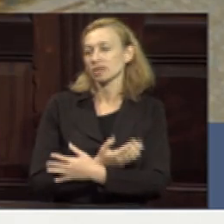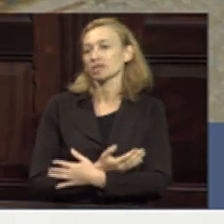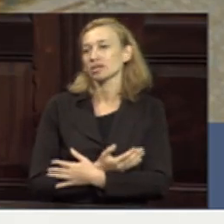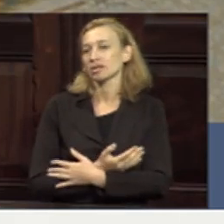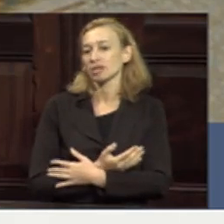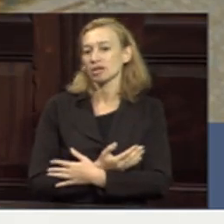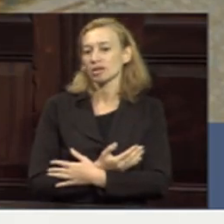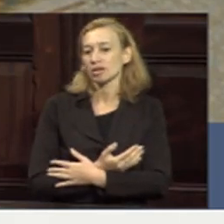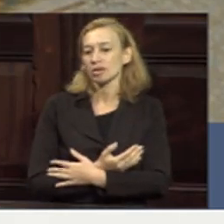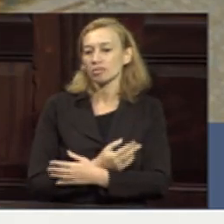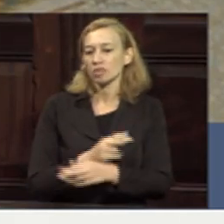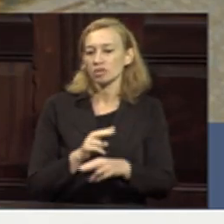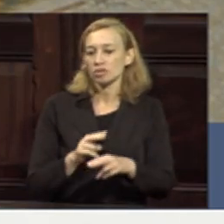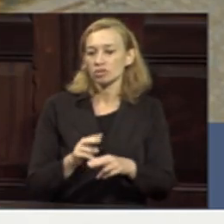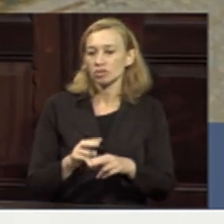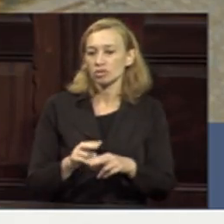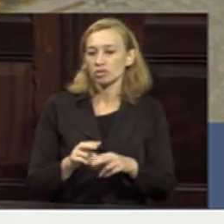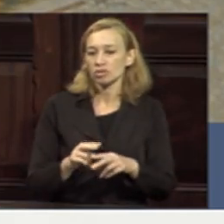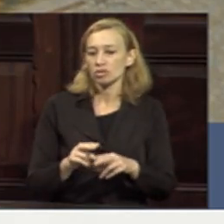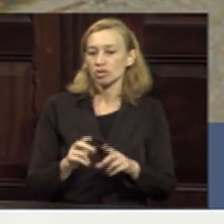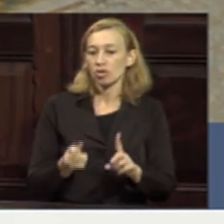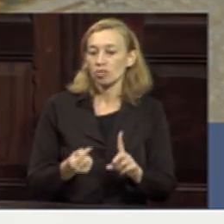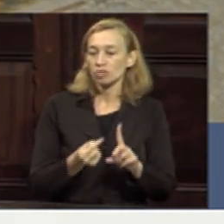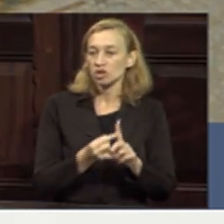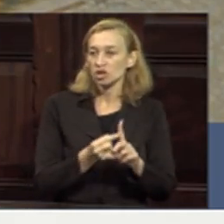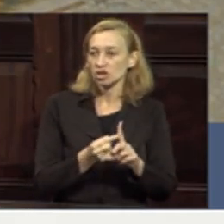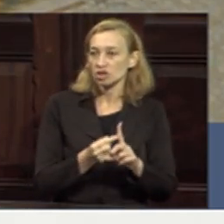pela causa dos mais humanos